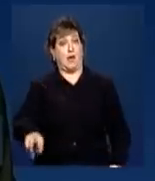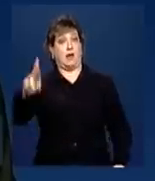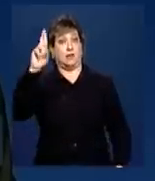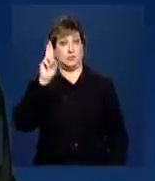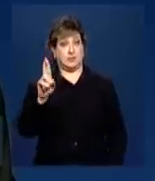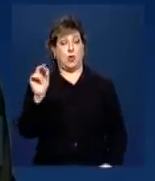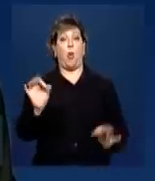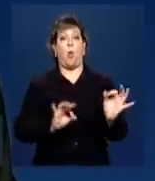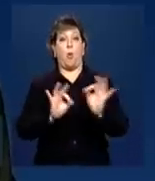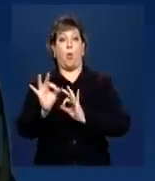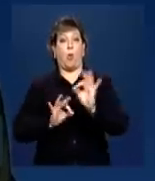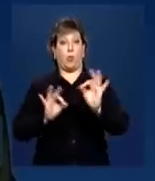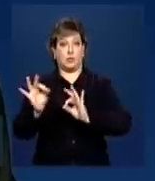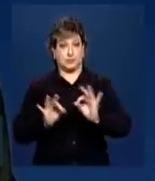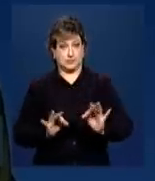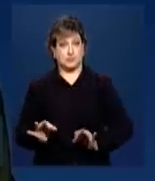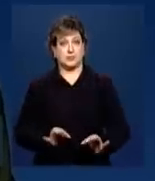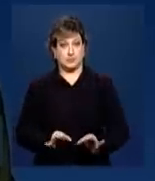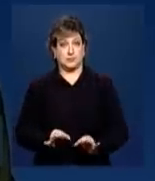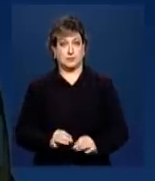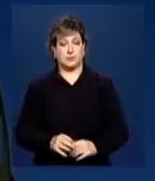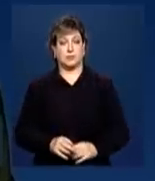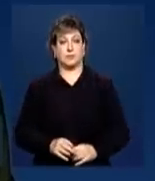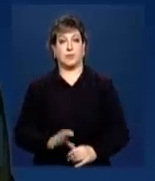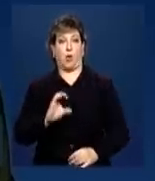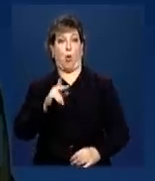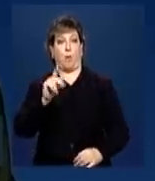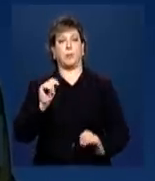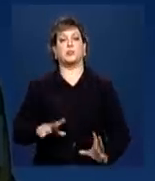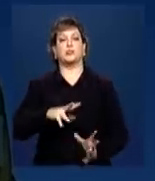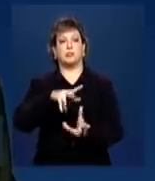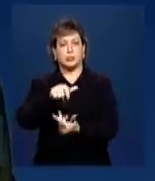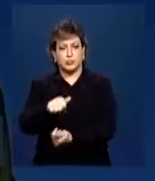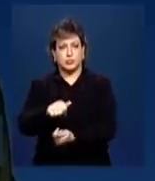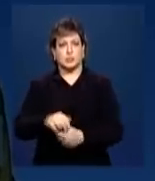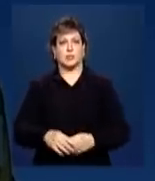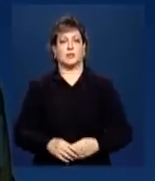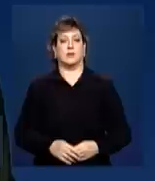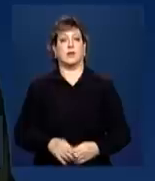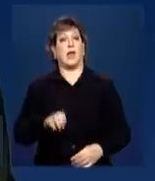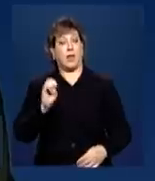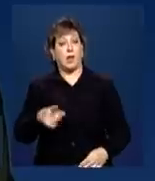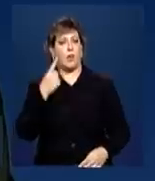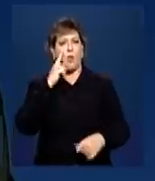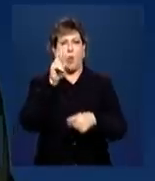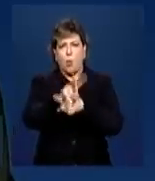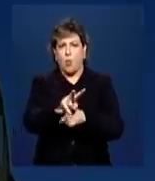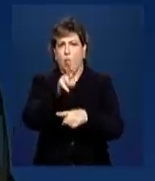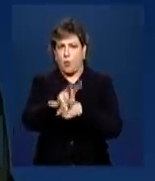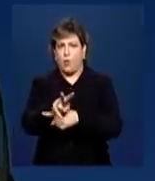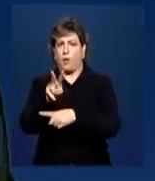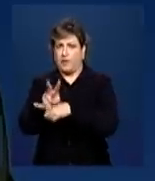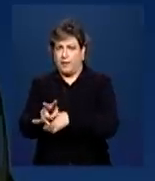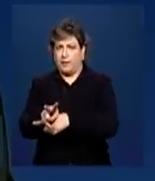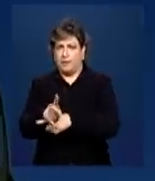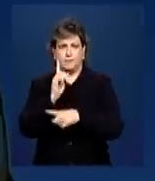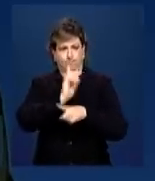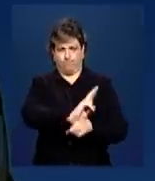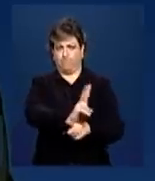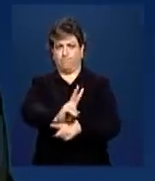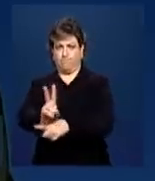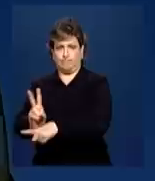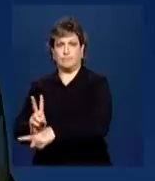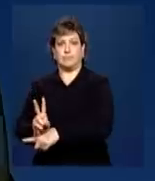pela organização da Copa do Mundo, é de acompanhar e de controlar e